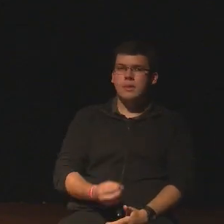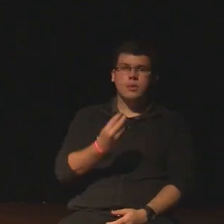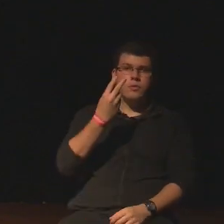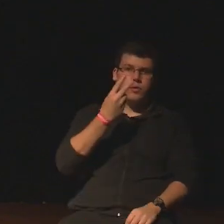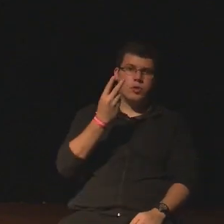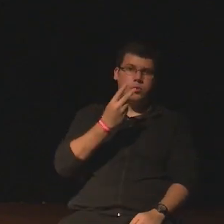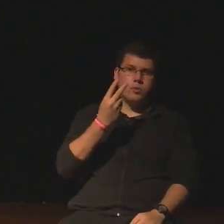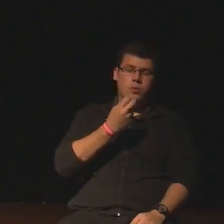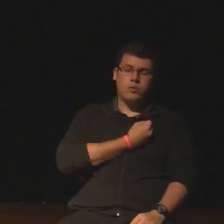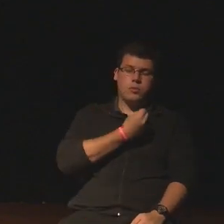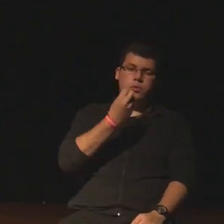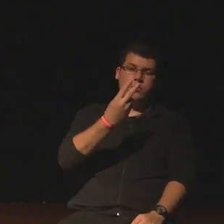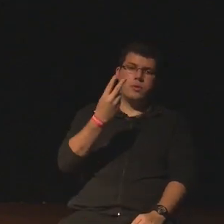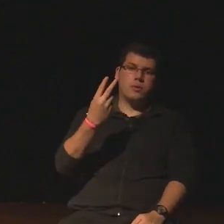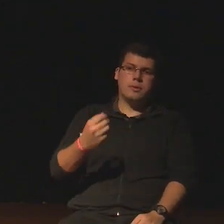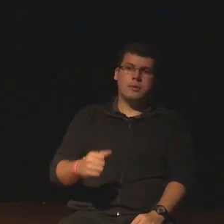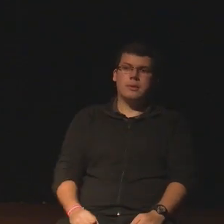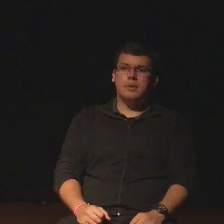22. Isso.